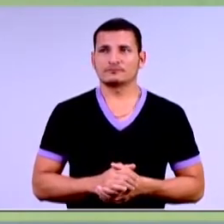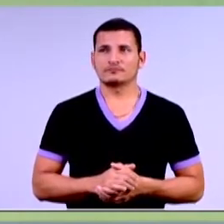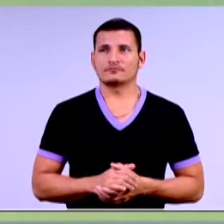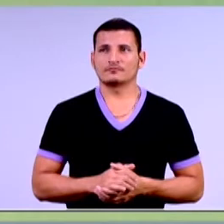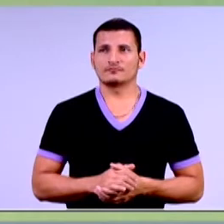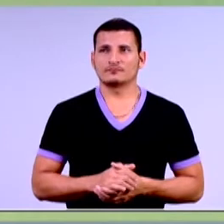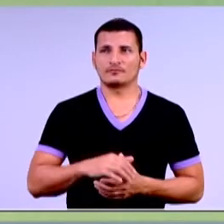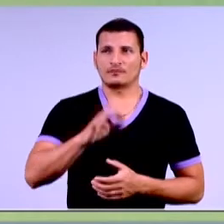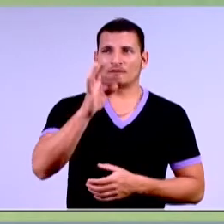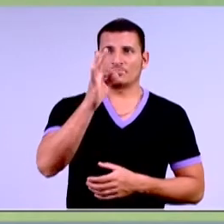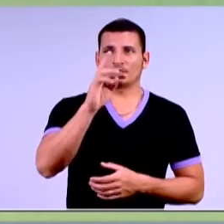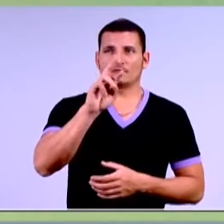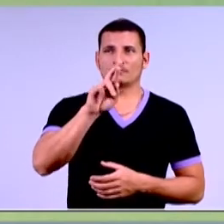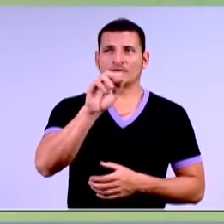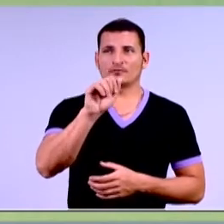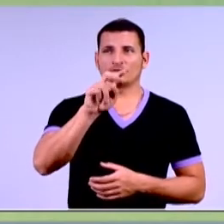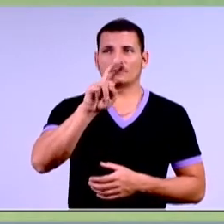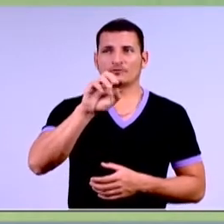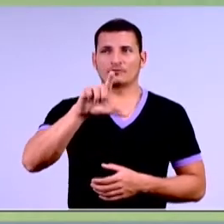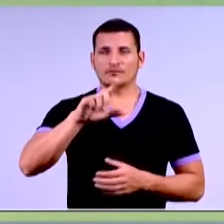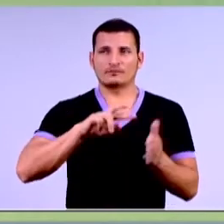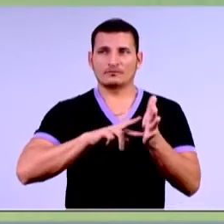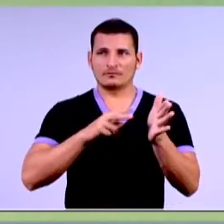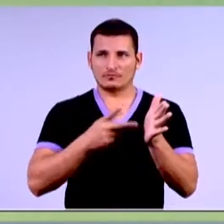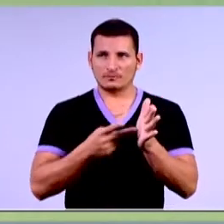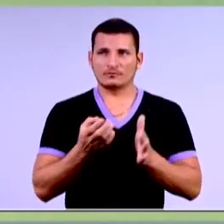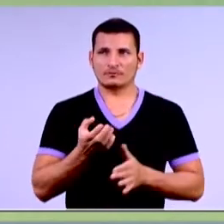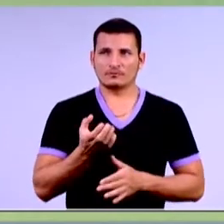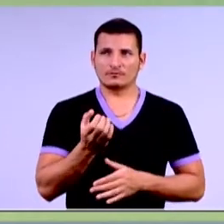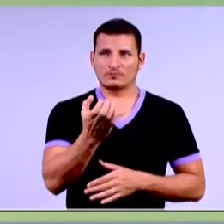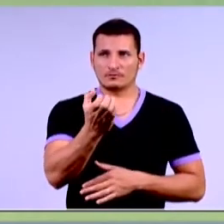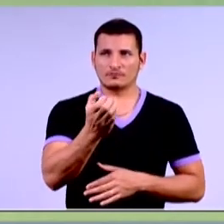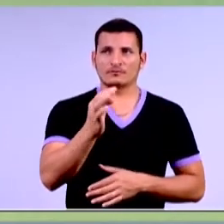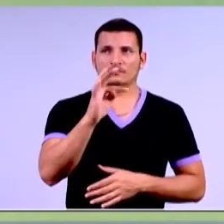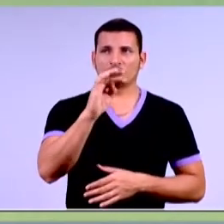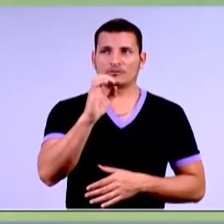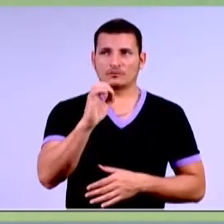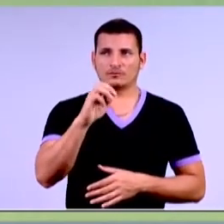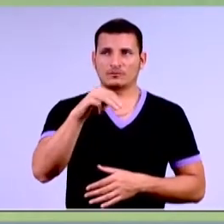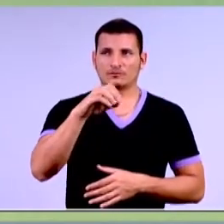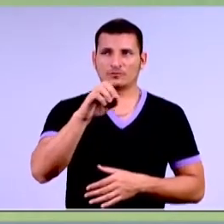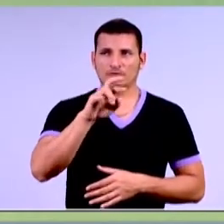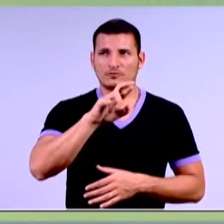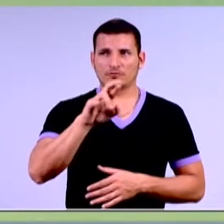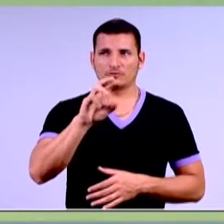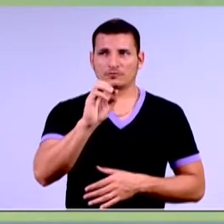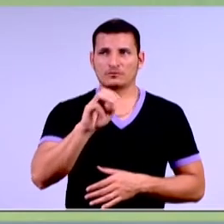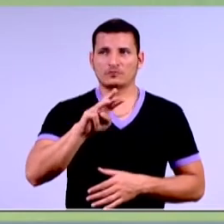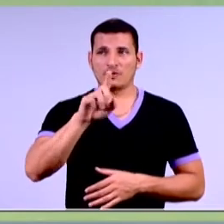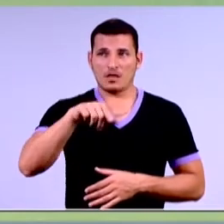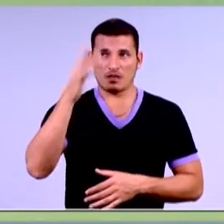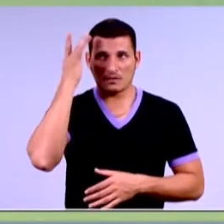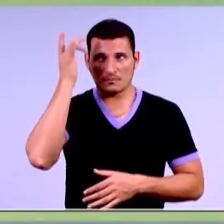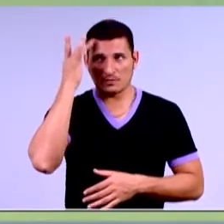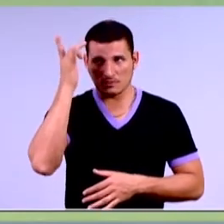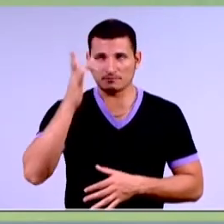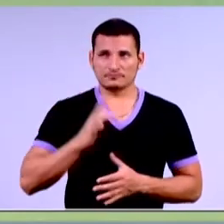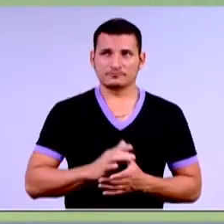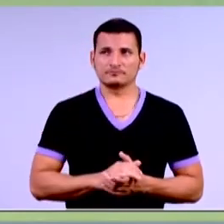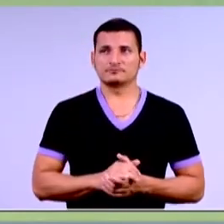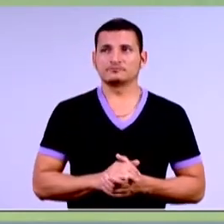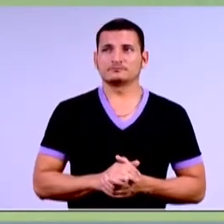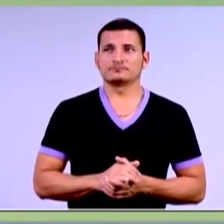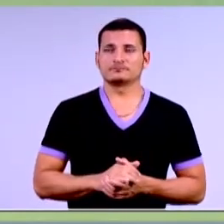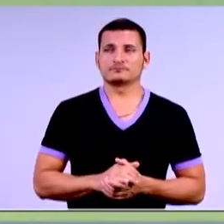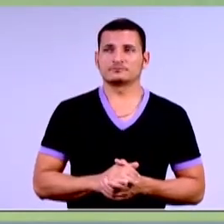viajar que o mall é amanhã então como fica essa frase a gente está muito fácil eu já disse que o ils jogo vai para o